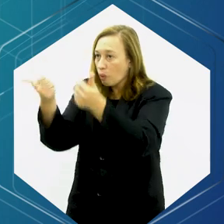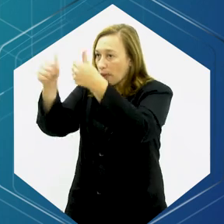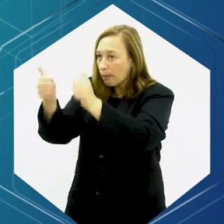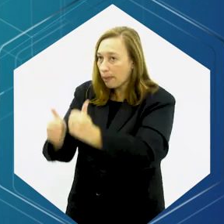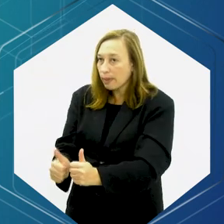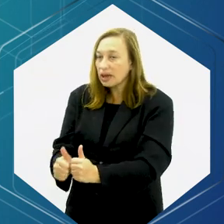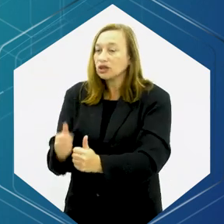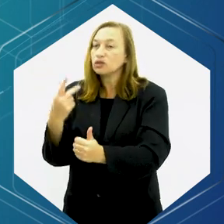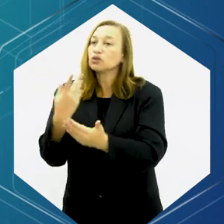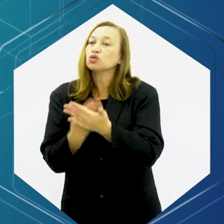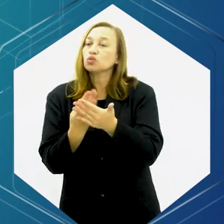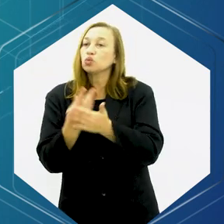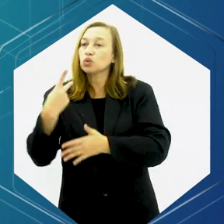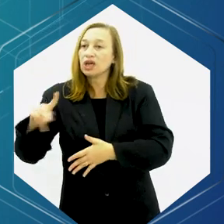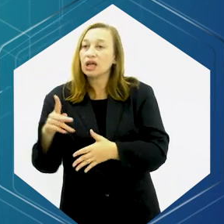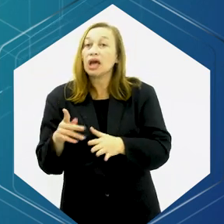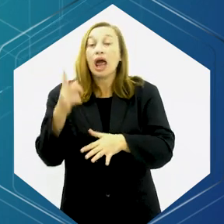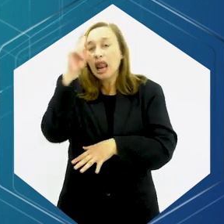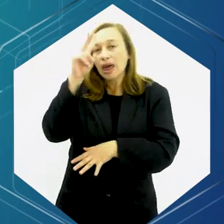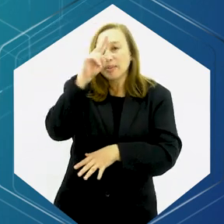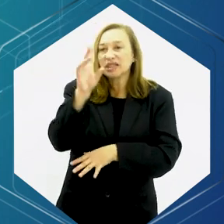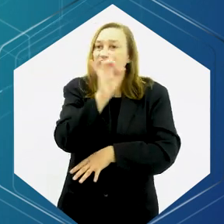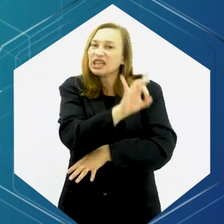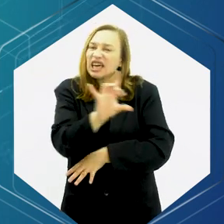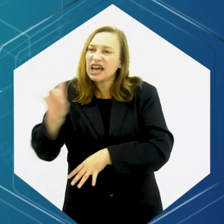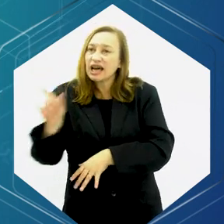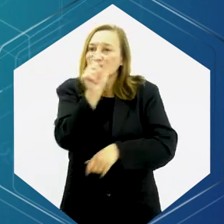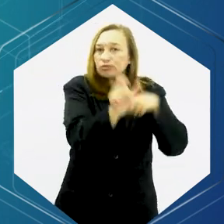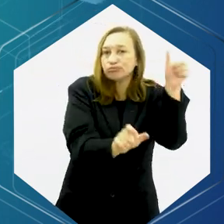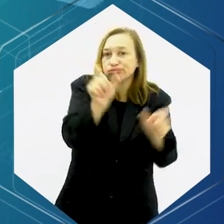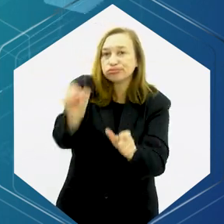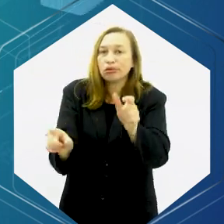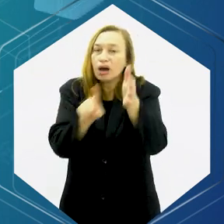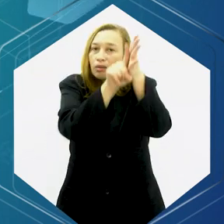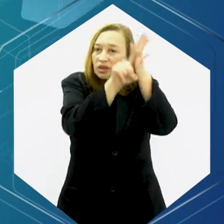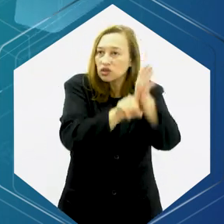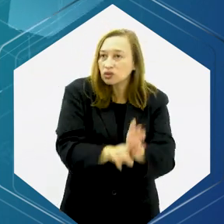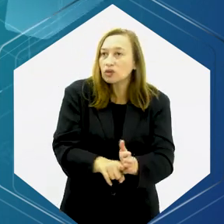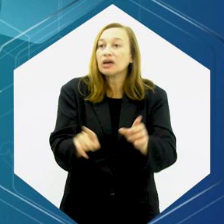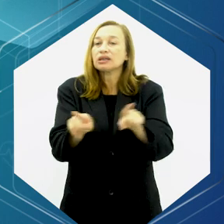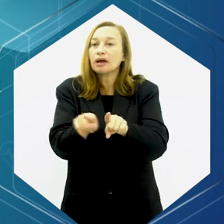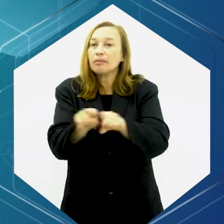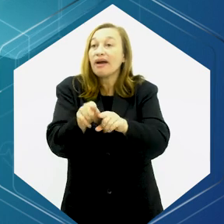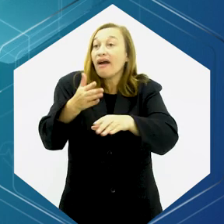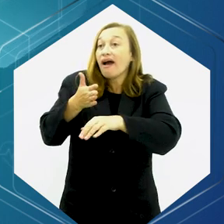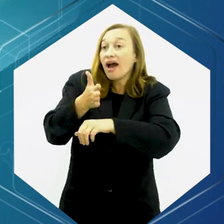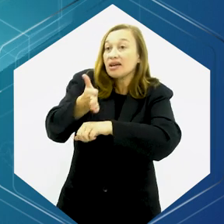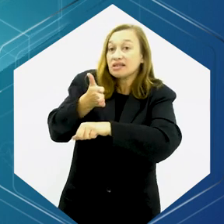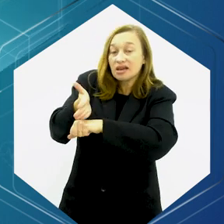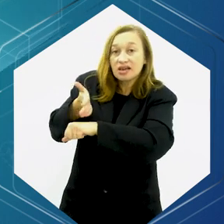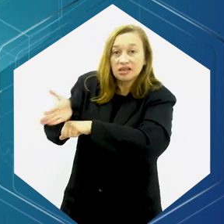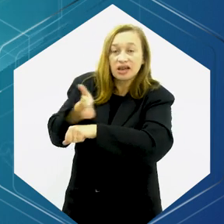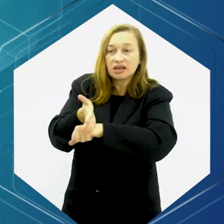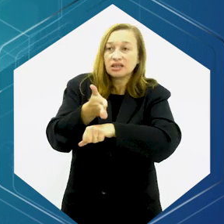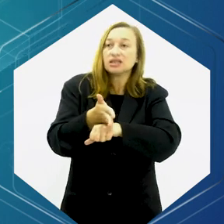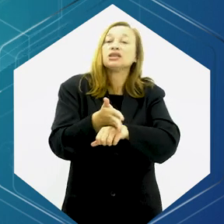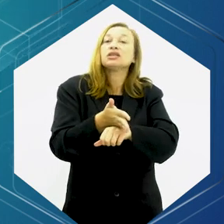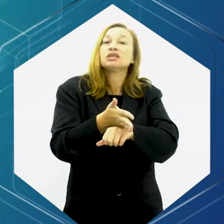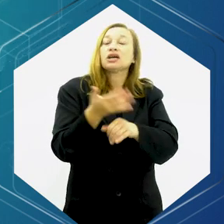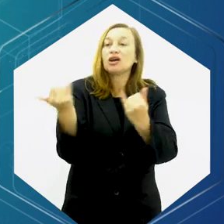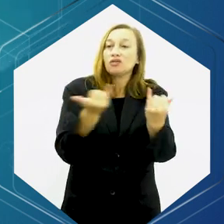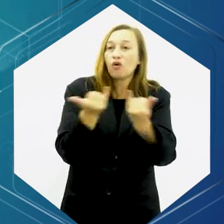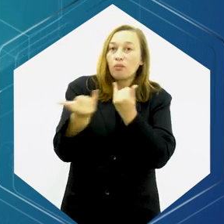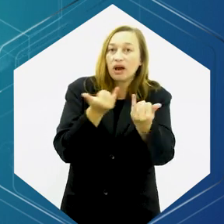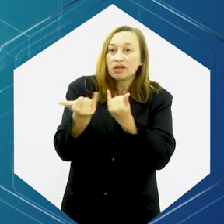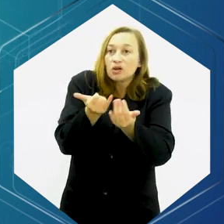estudo dele específico lembrando né que eh cada pesquisador ele também eh acessa a essas informações a